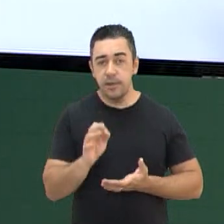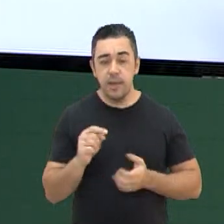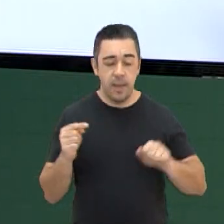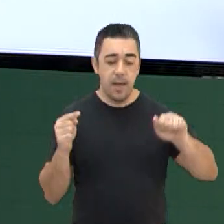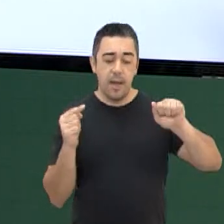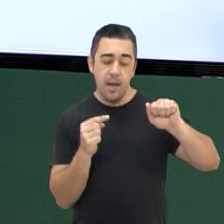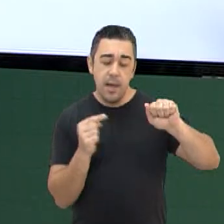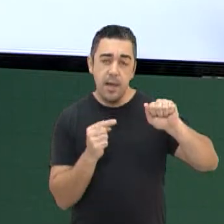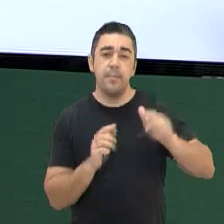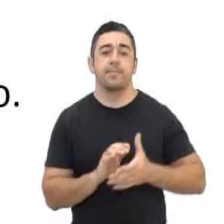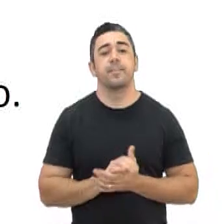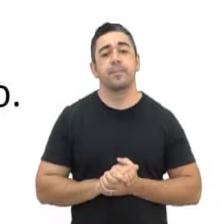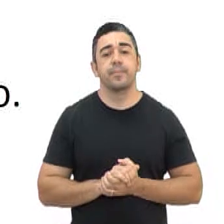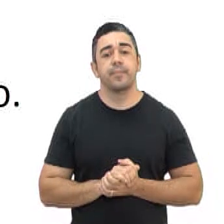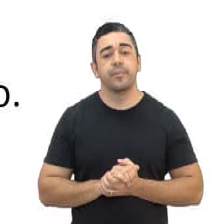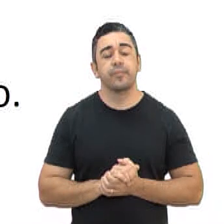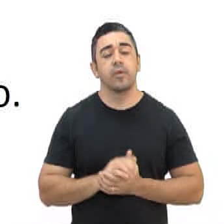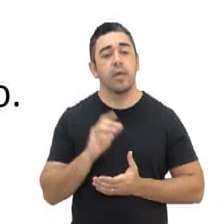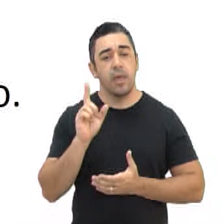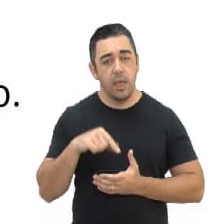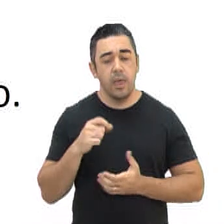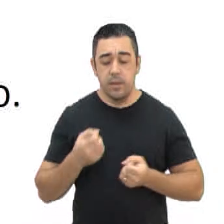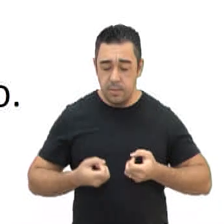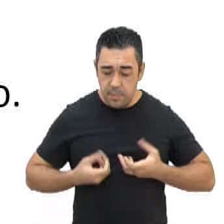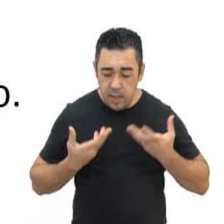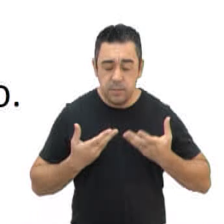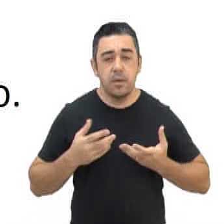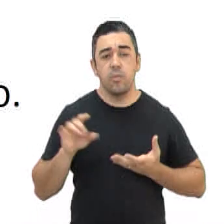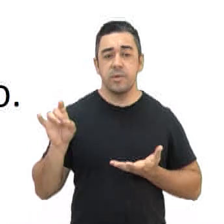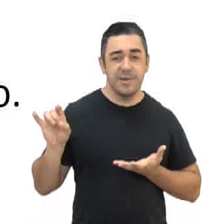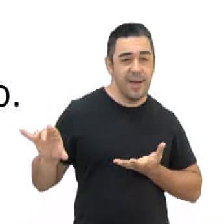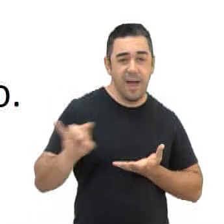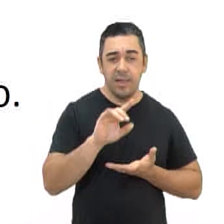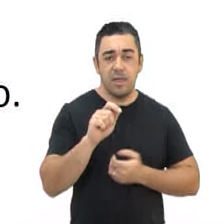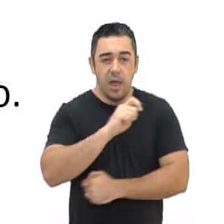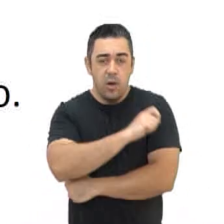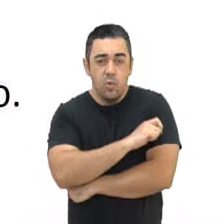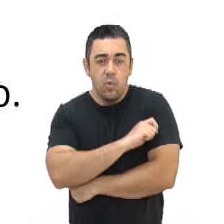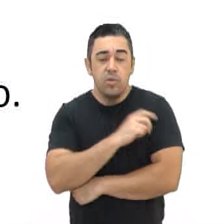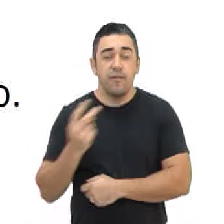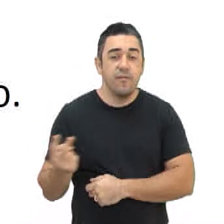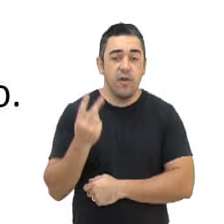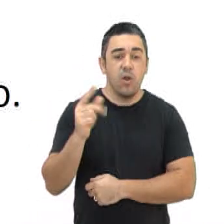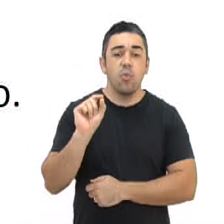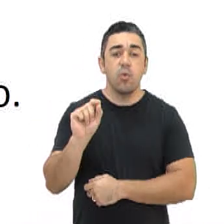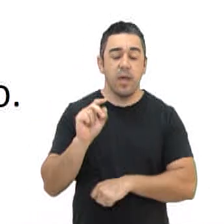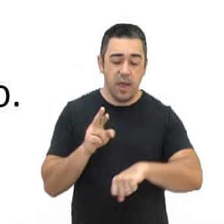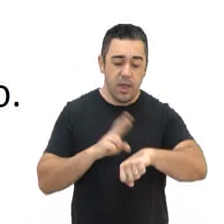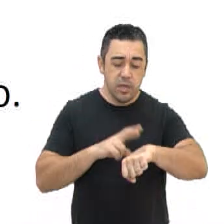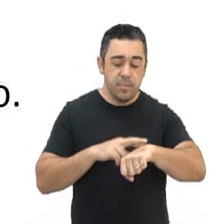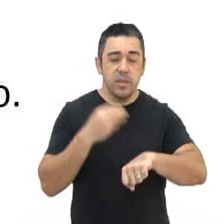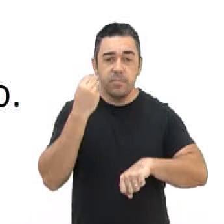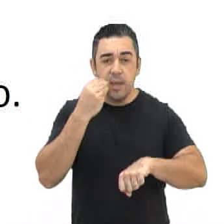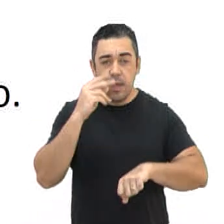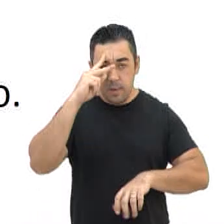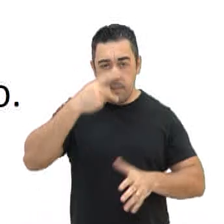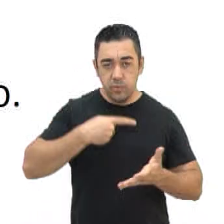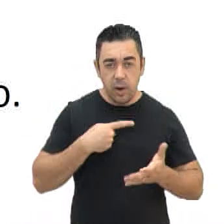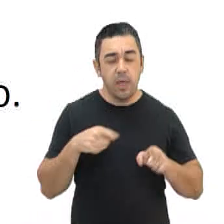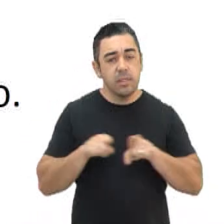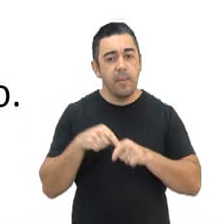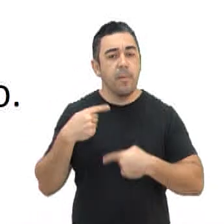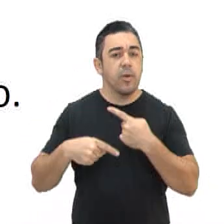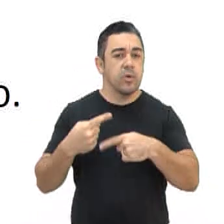Letra A. Forma de expressão singular de cada aluno, valorizando seus ritmos, a sua experiência pessoal e o